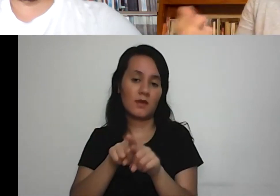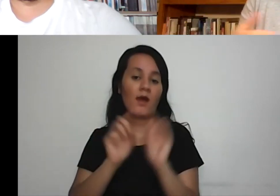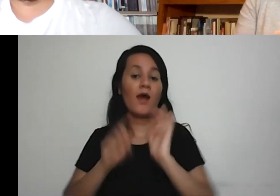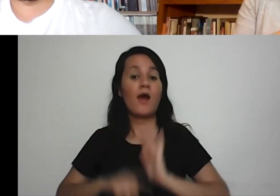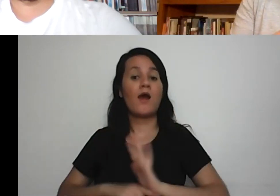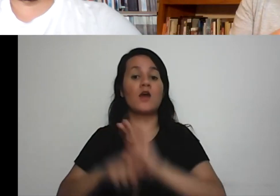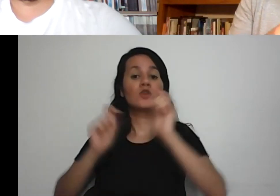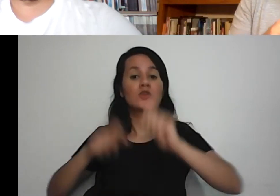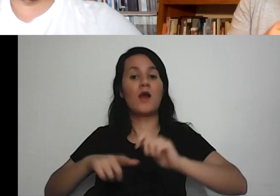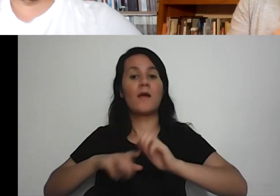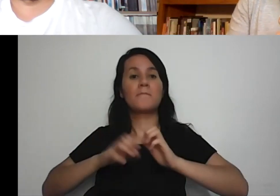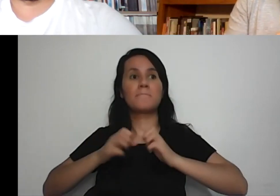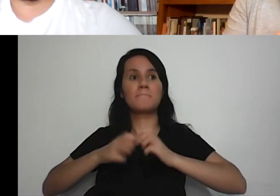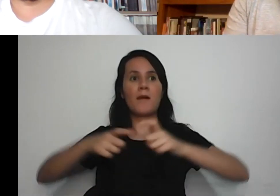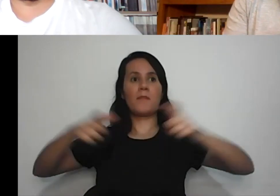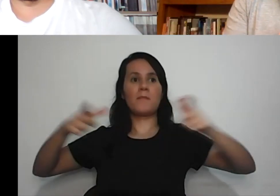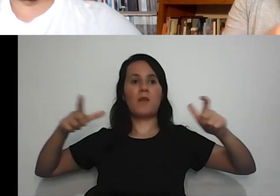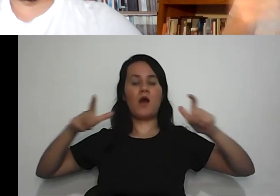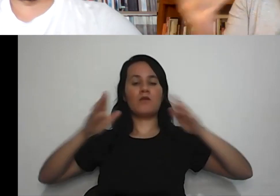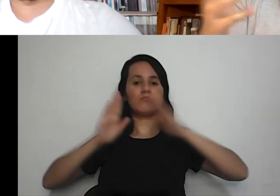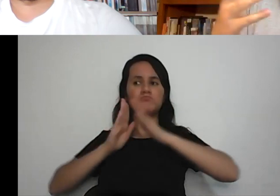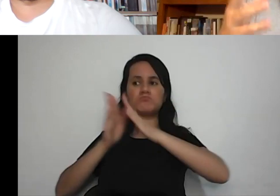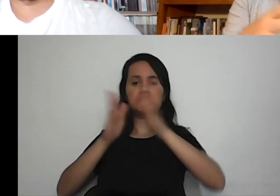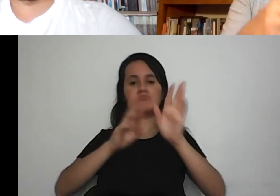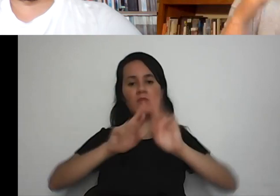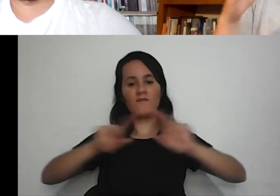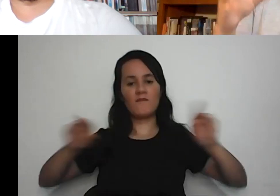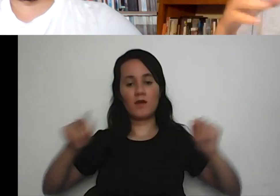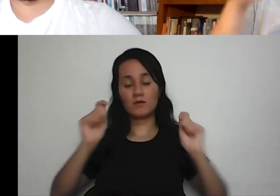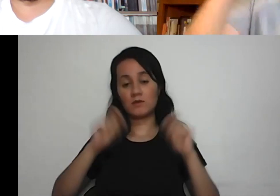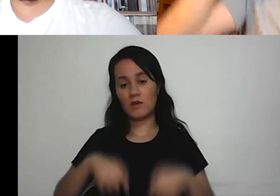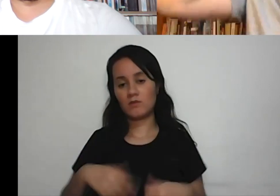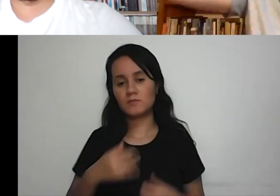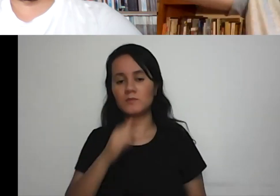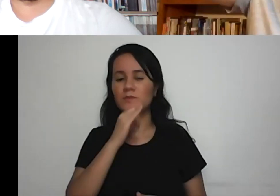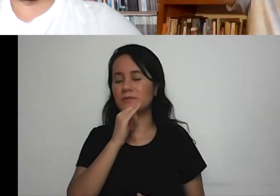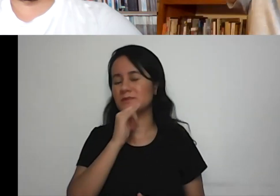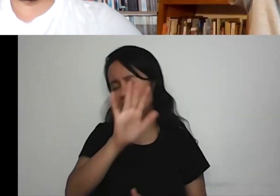um certo horizonte, né? Então, acho que é isso, saber, por exemplo,